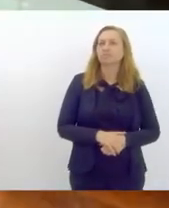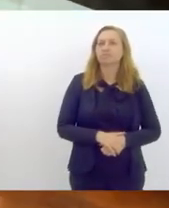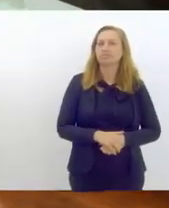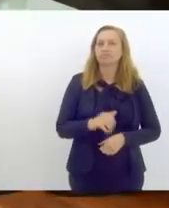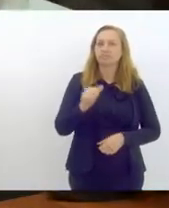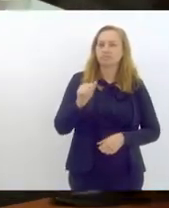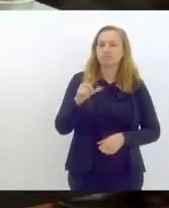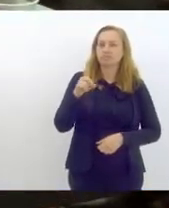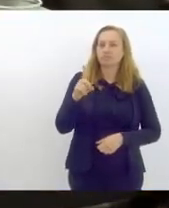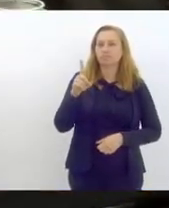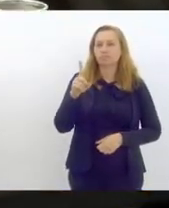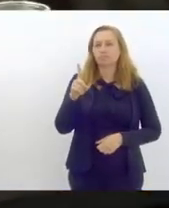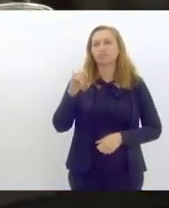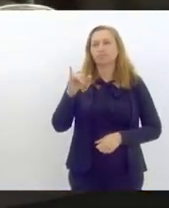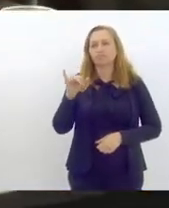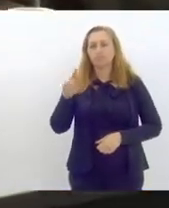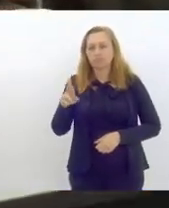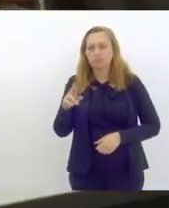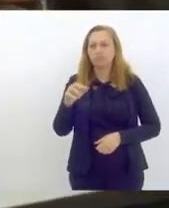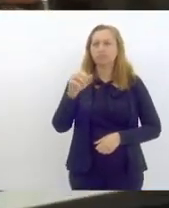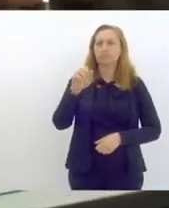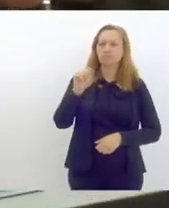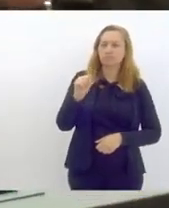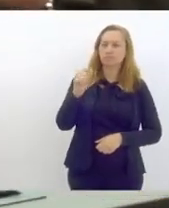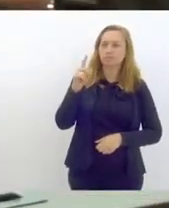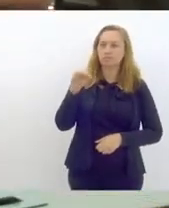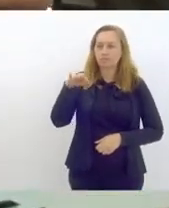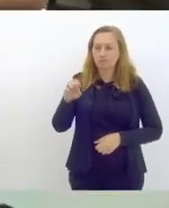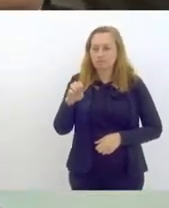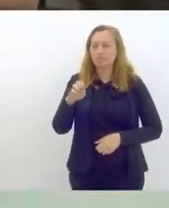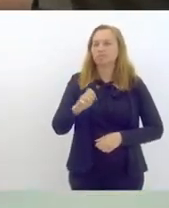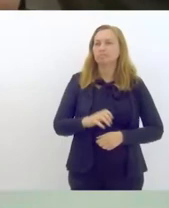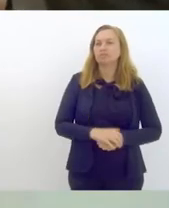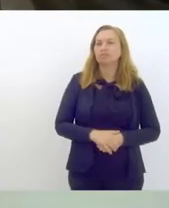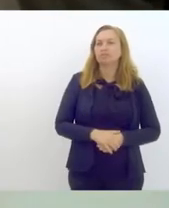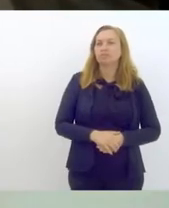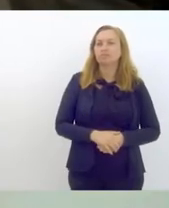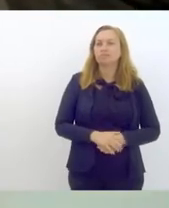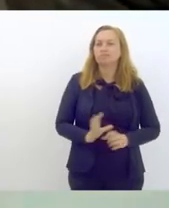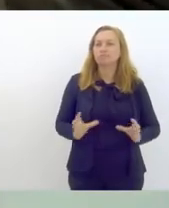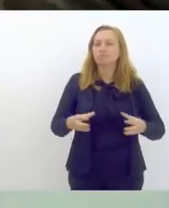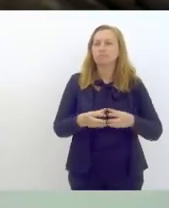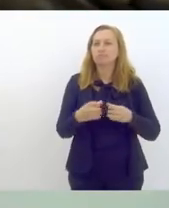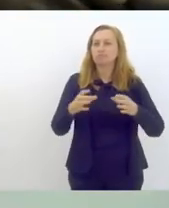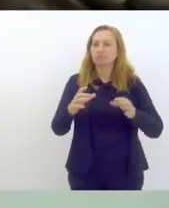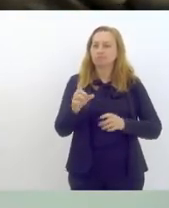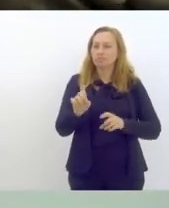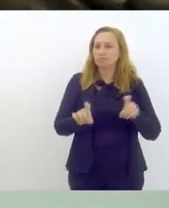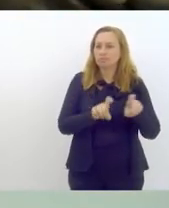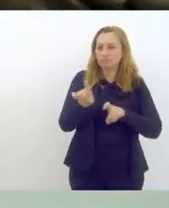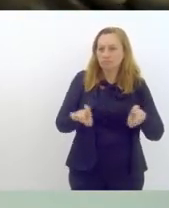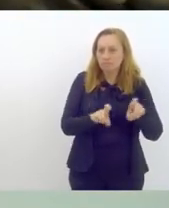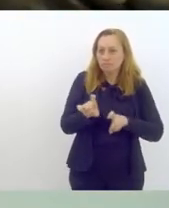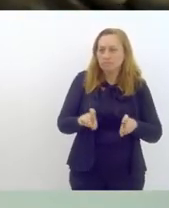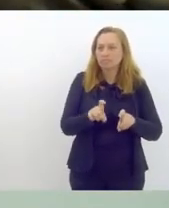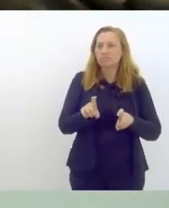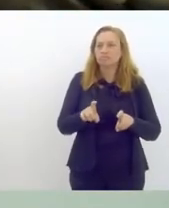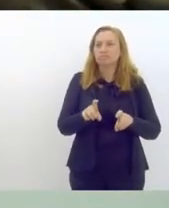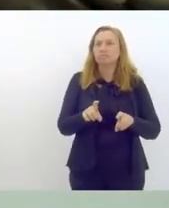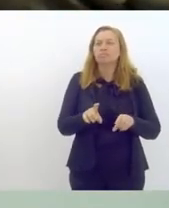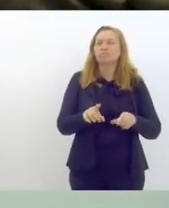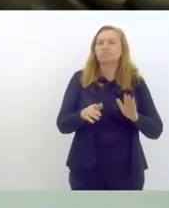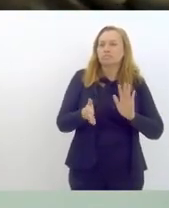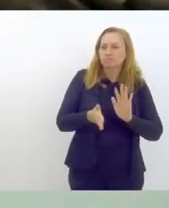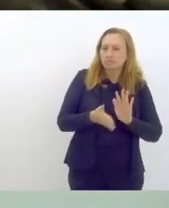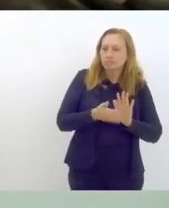a Aline, Ellen, a turma da informática, a gente batalhou muito para esse projeto sair do